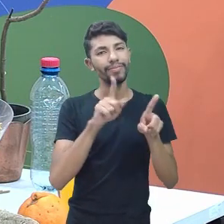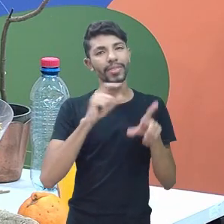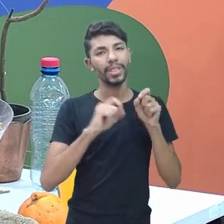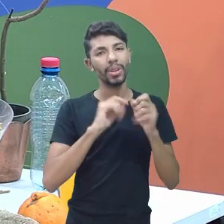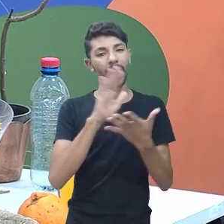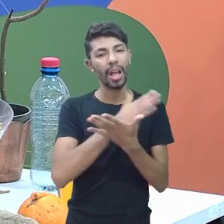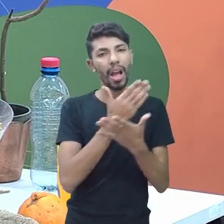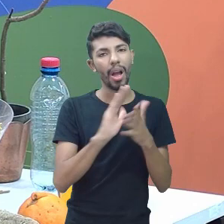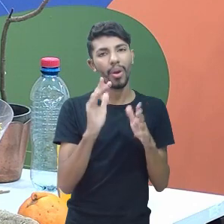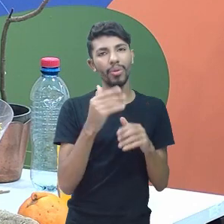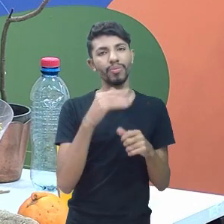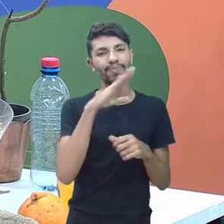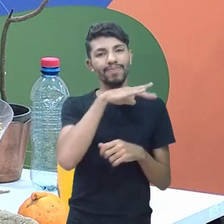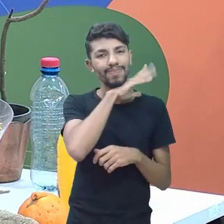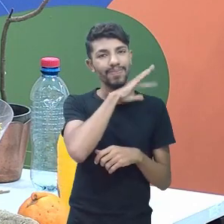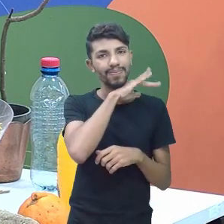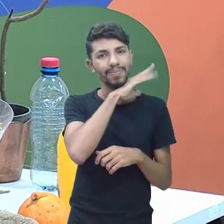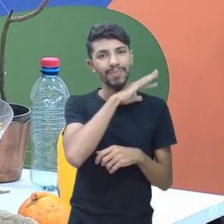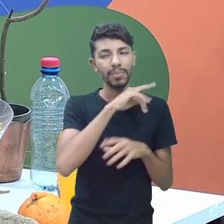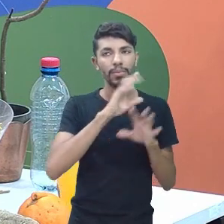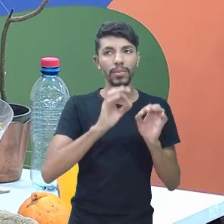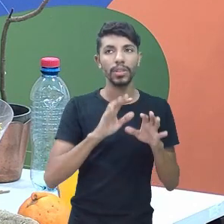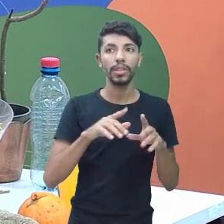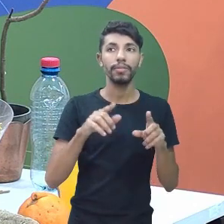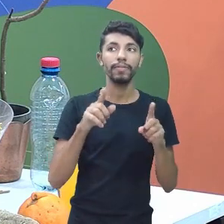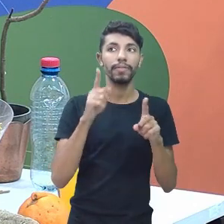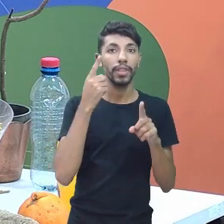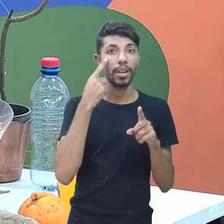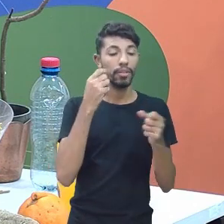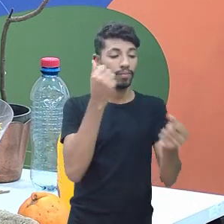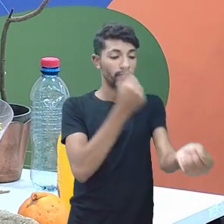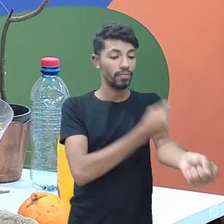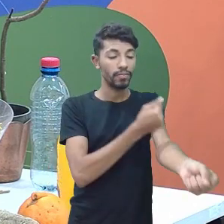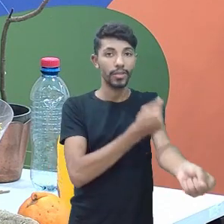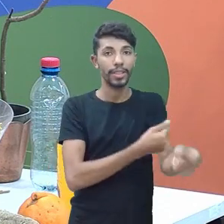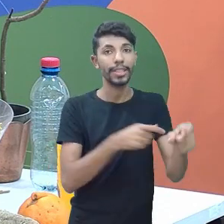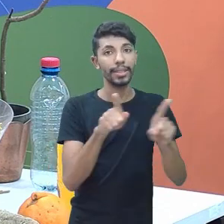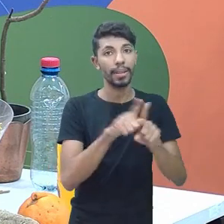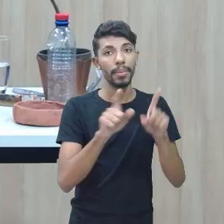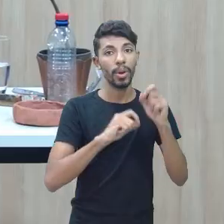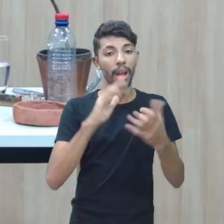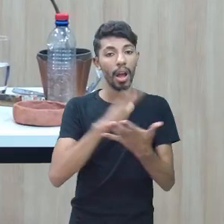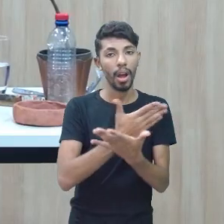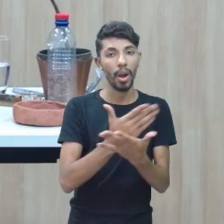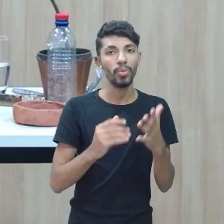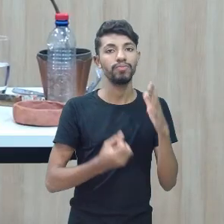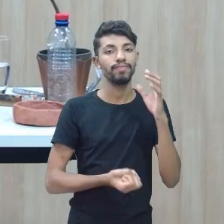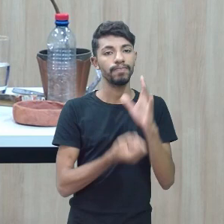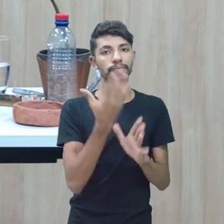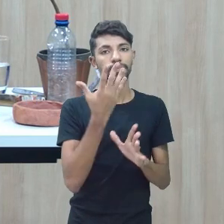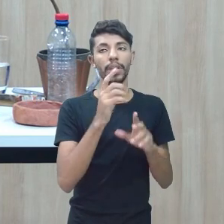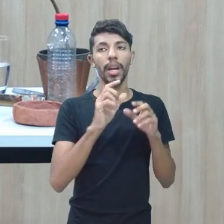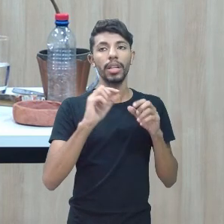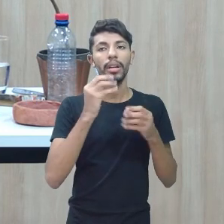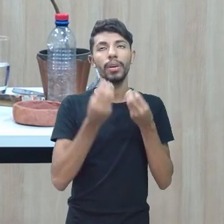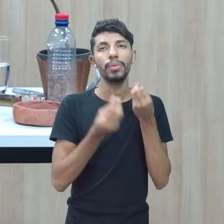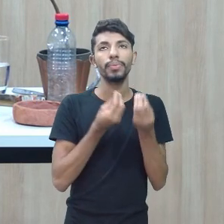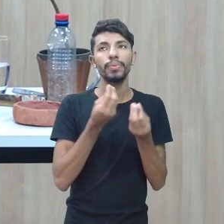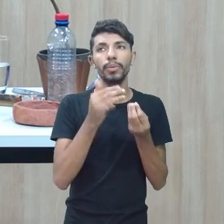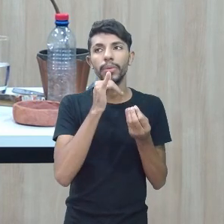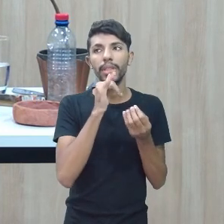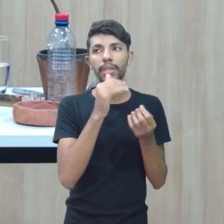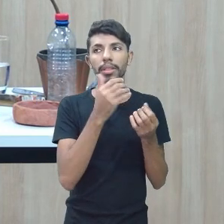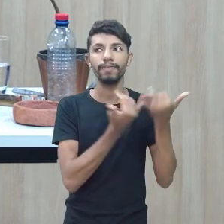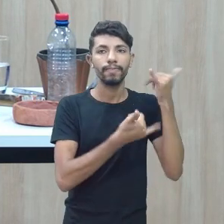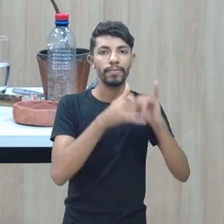malefícios. Né? E a questão aí também das drogas, que algumas são produzidas, né, através de, muitas vezes, de